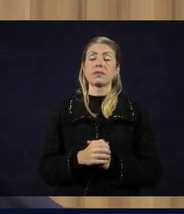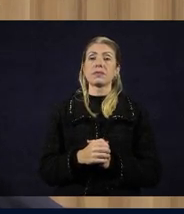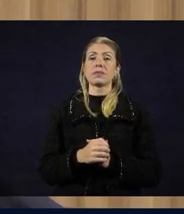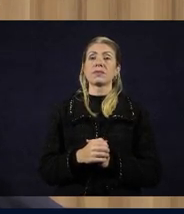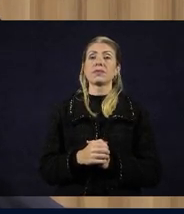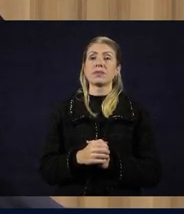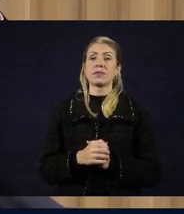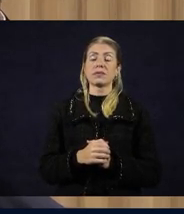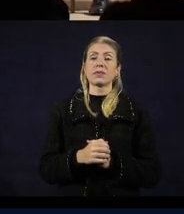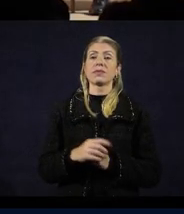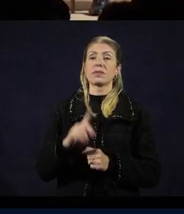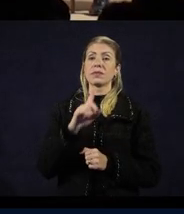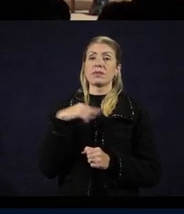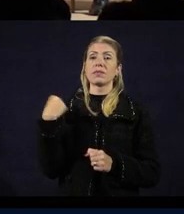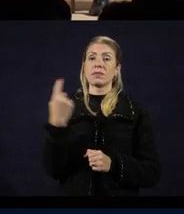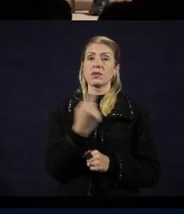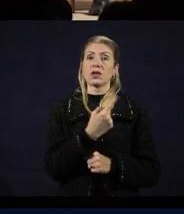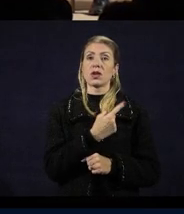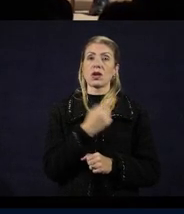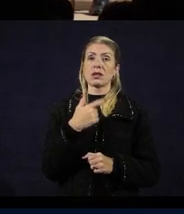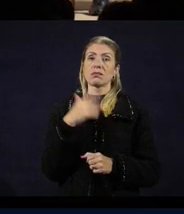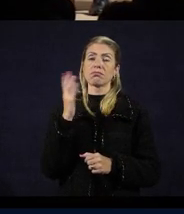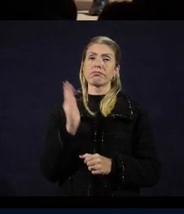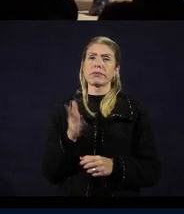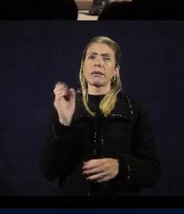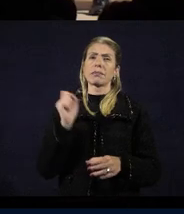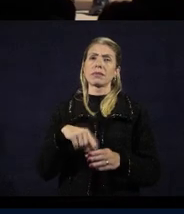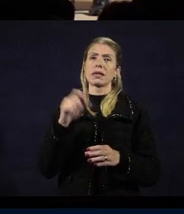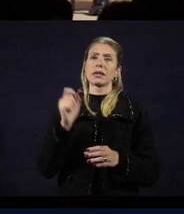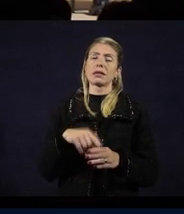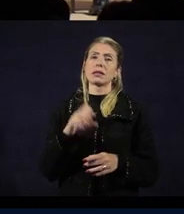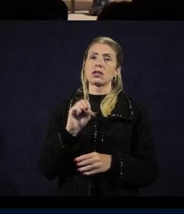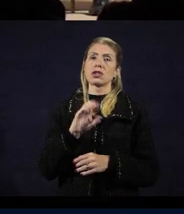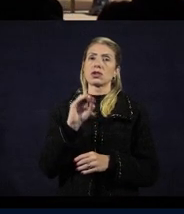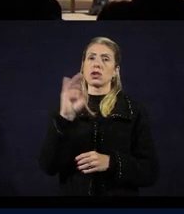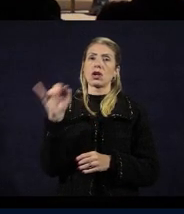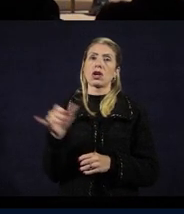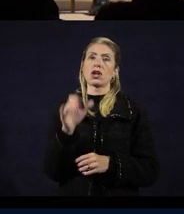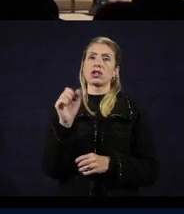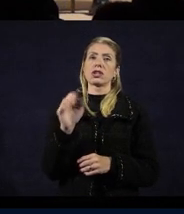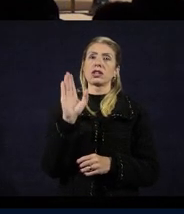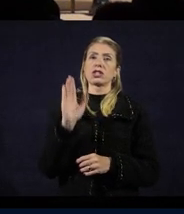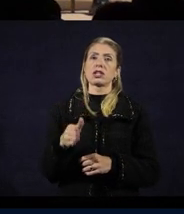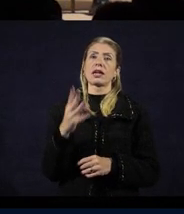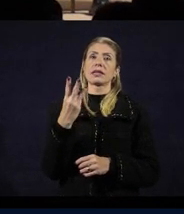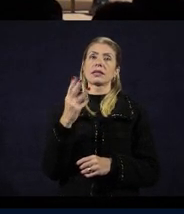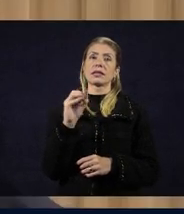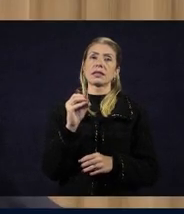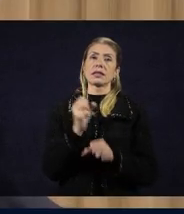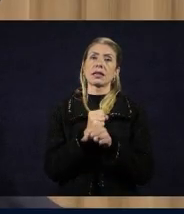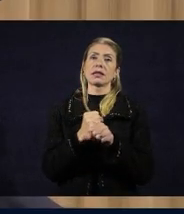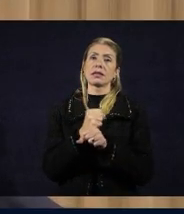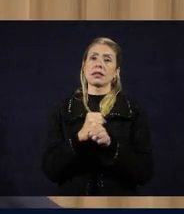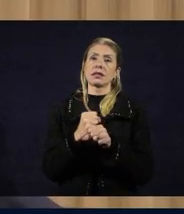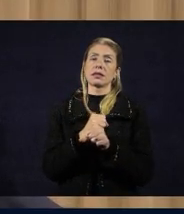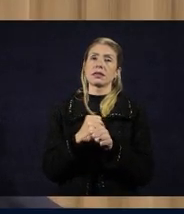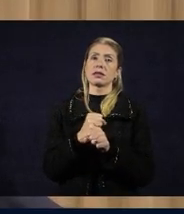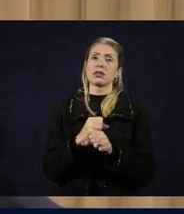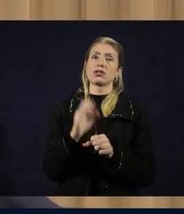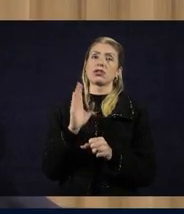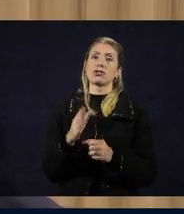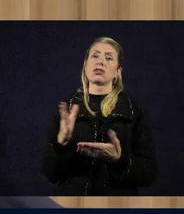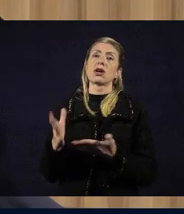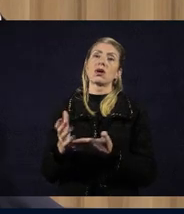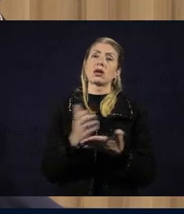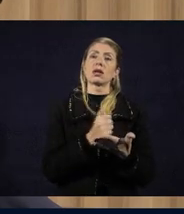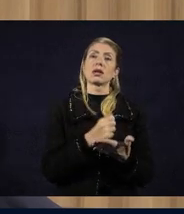um dos velhos aqui de plantar soja né plantava plantas soja mais de 30 anos e na época que a gente colheu 30